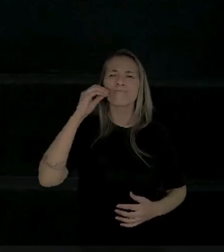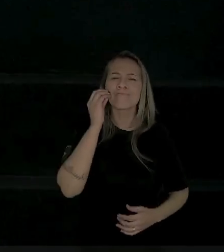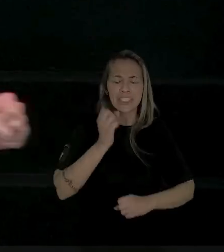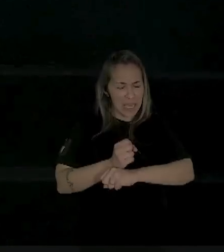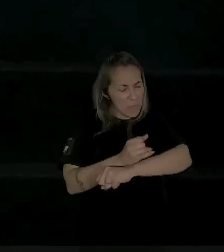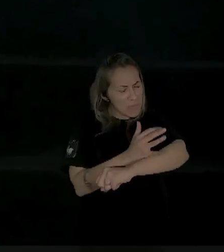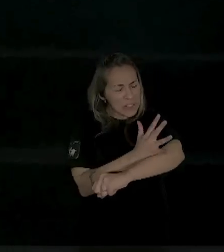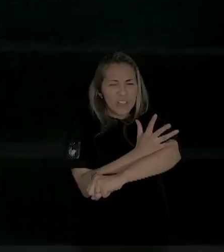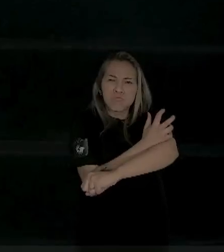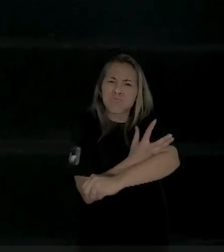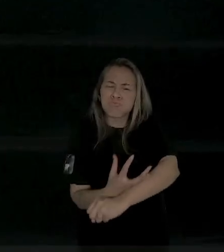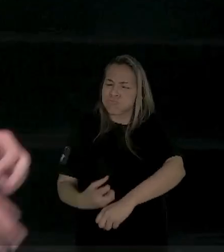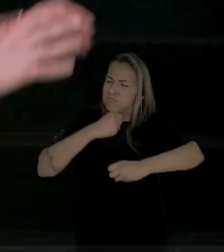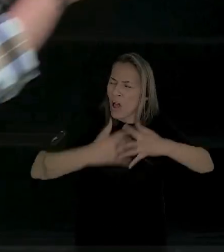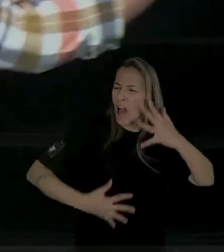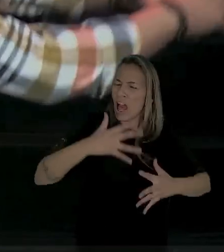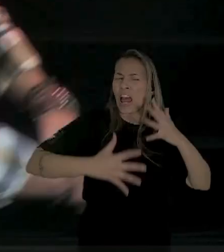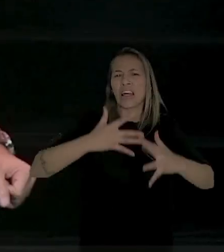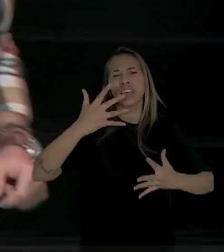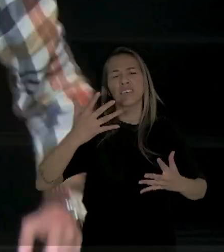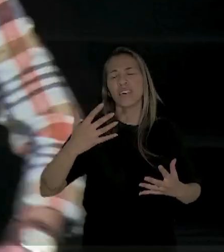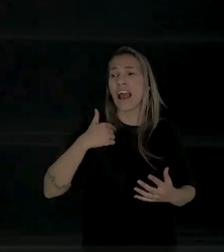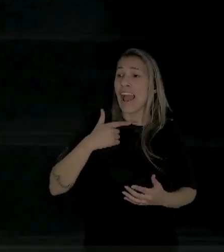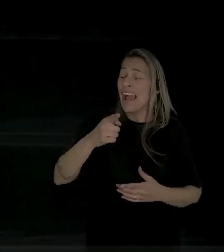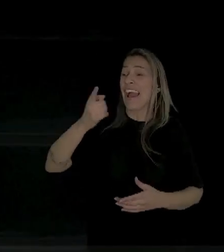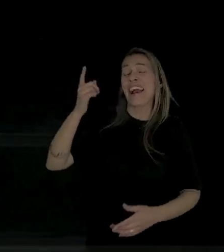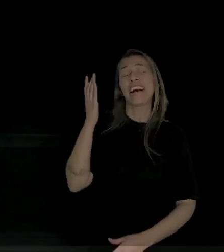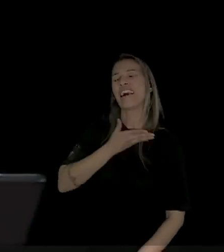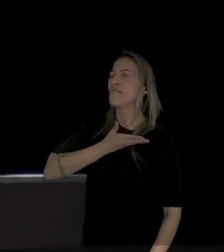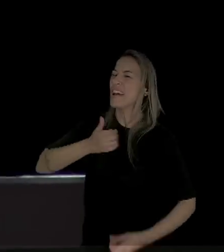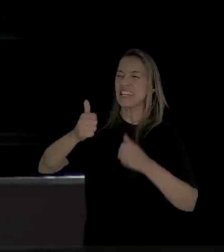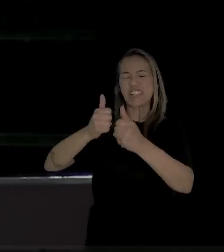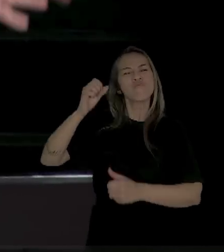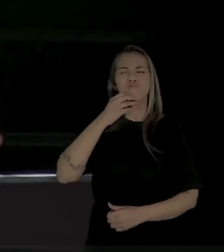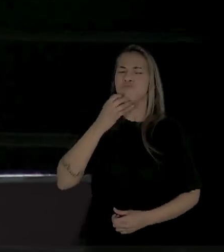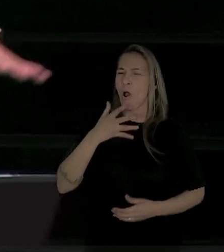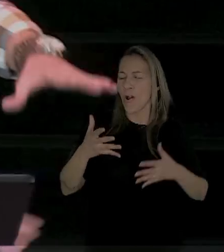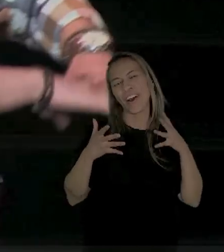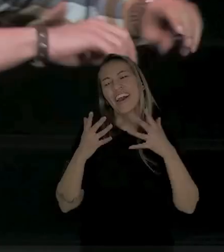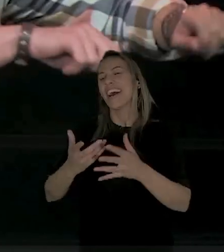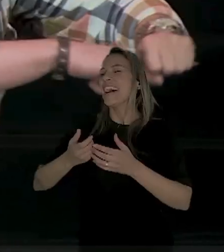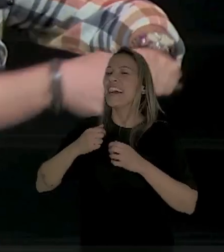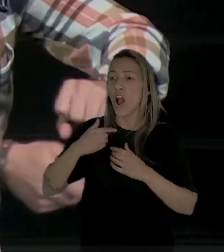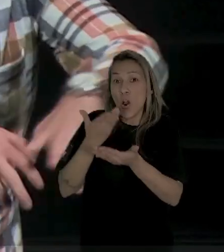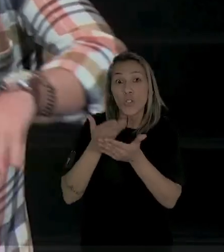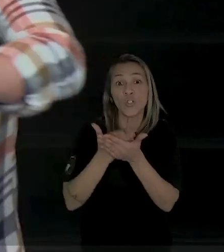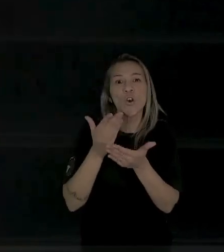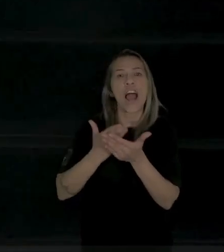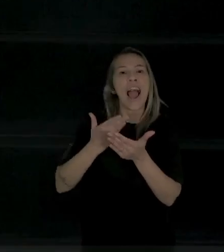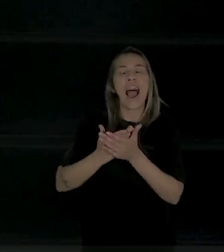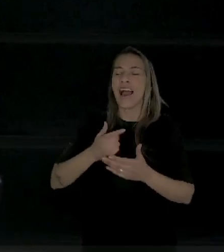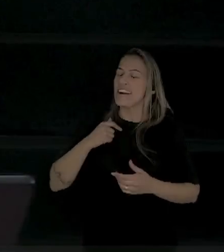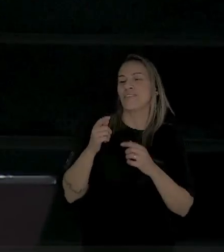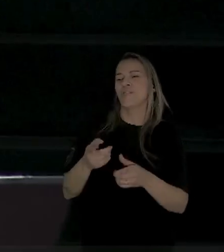agora eu vou ir lá, vem Deus mandando terremoto de novo. Agora eu me apeguei a uma pessoa, agora eu fiz amizade com alguém, agora eu li o play, eu fiz ali, eu remendei, peguei